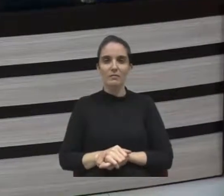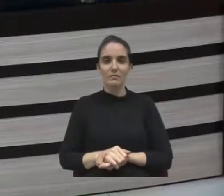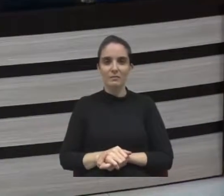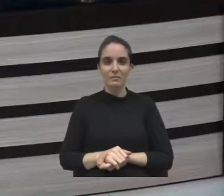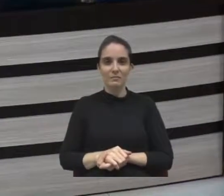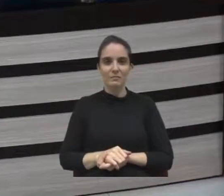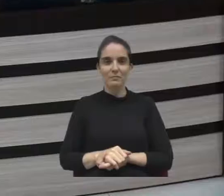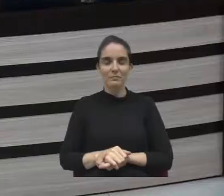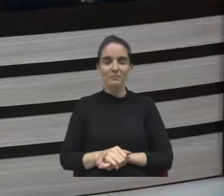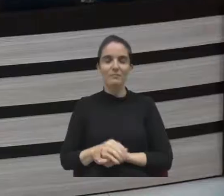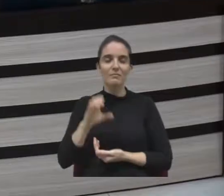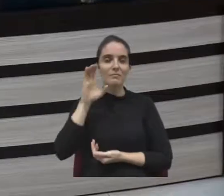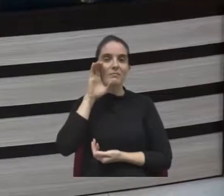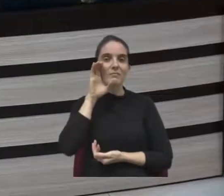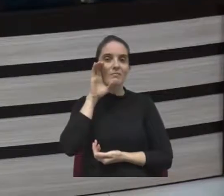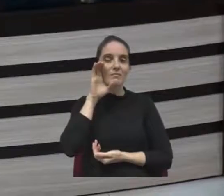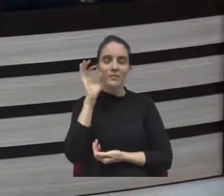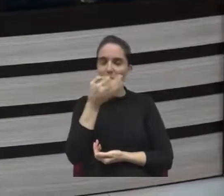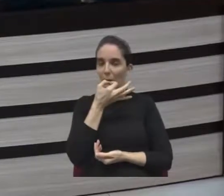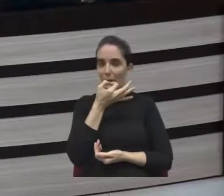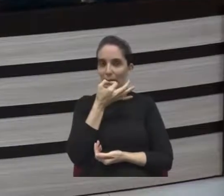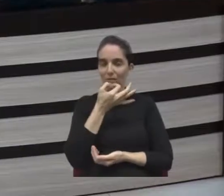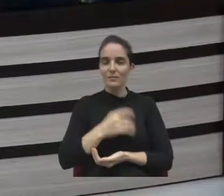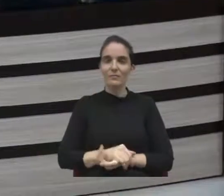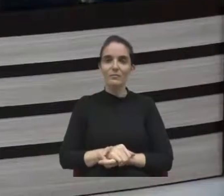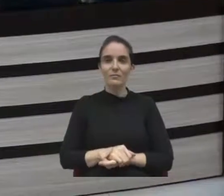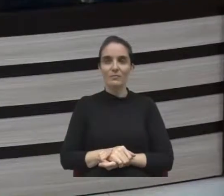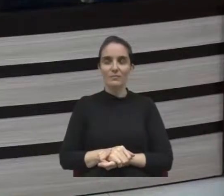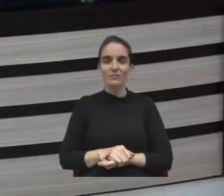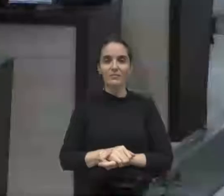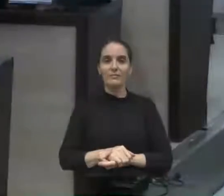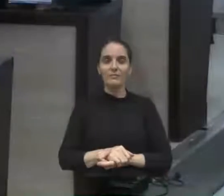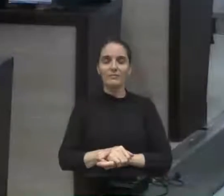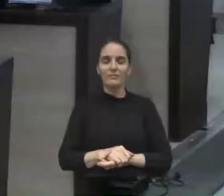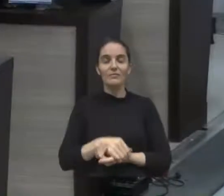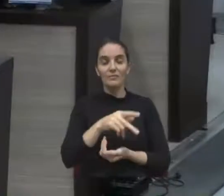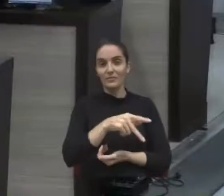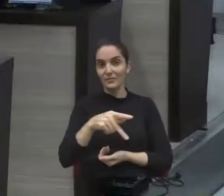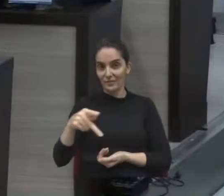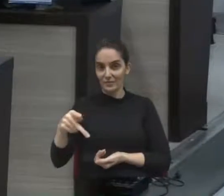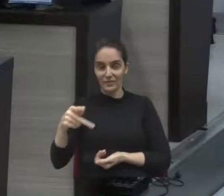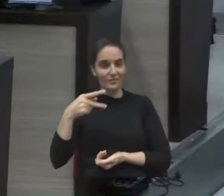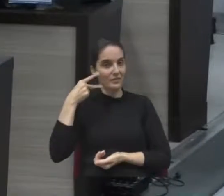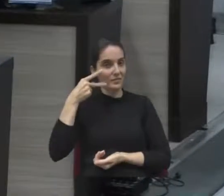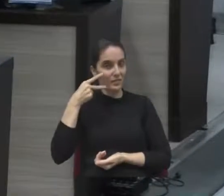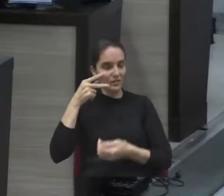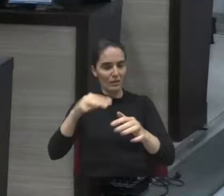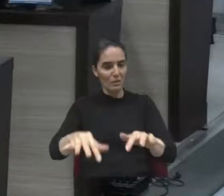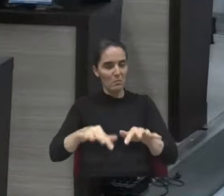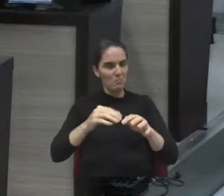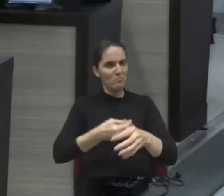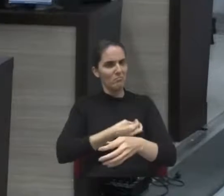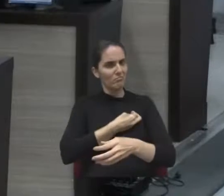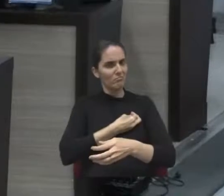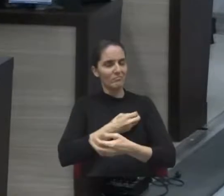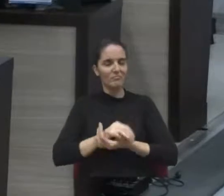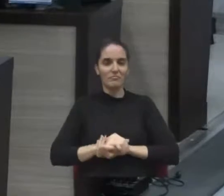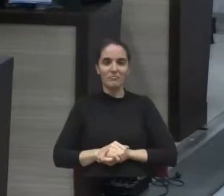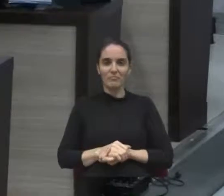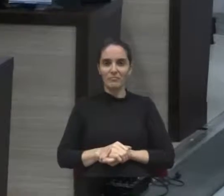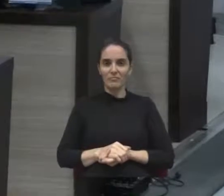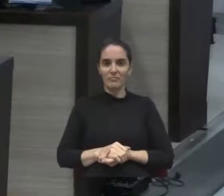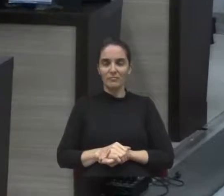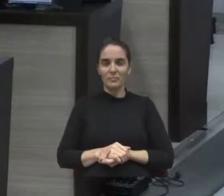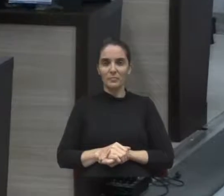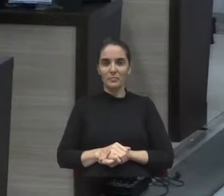Vereadora Constância Félix. Senhor presidente, nobres pares, plateia presente,